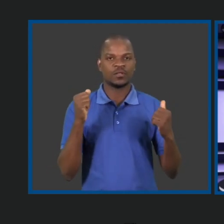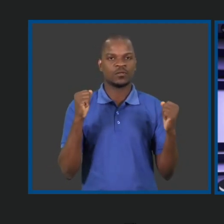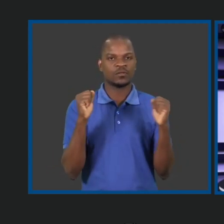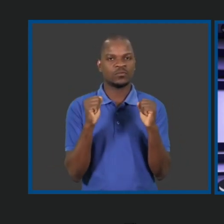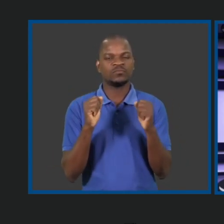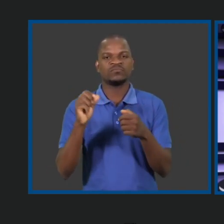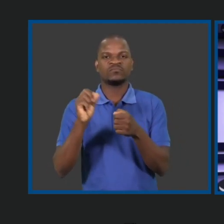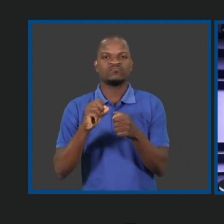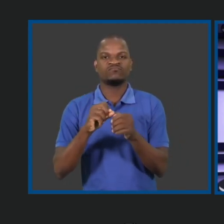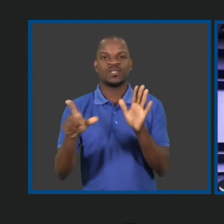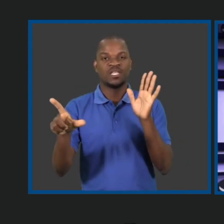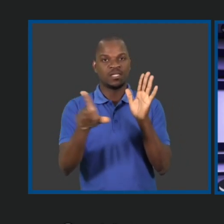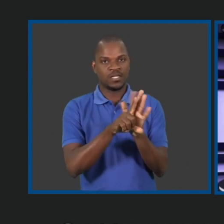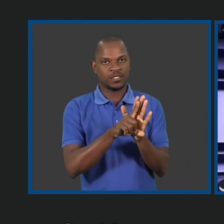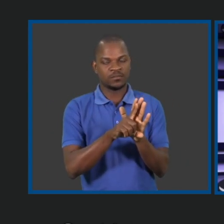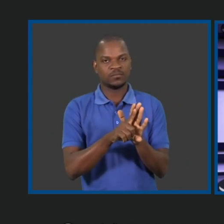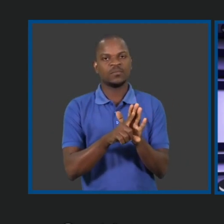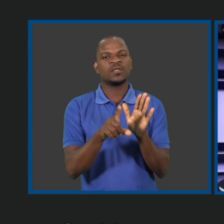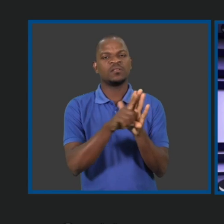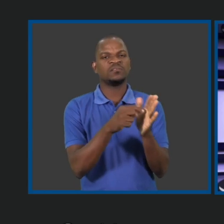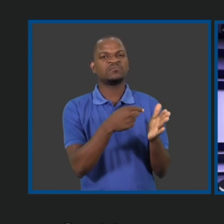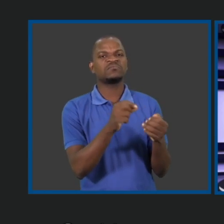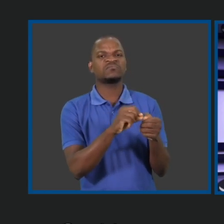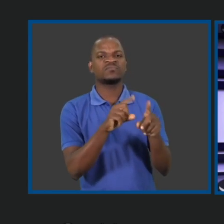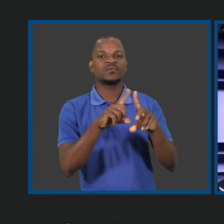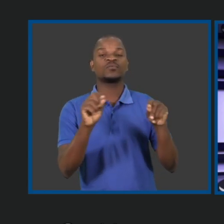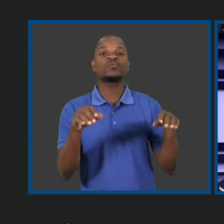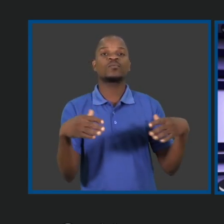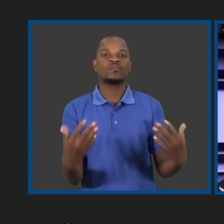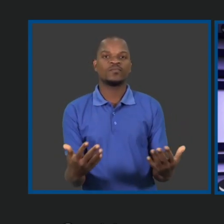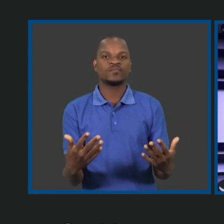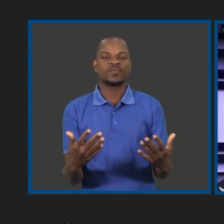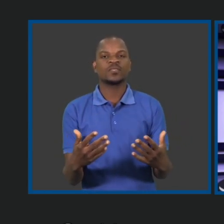adotasse uma lei em que os medicamentos